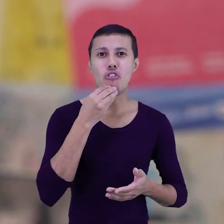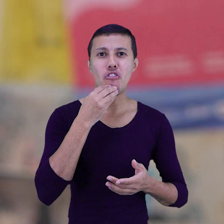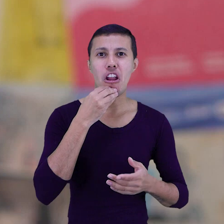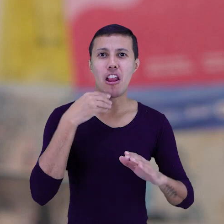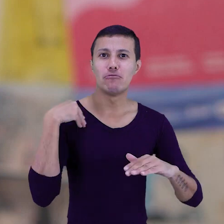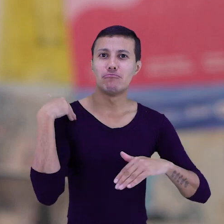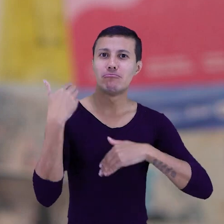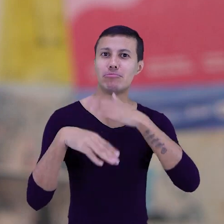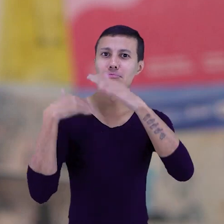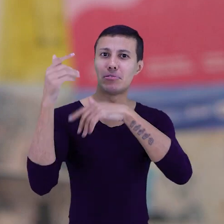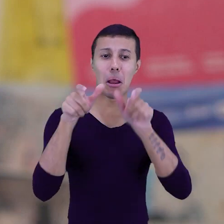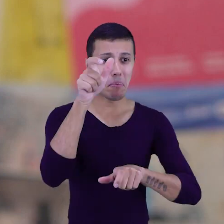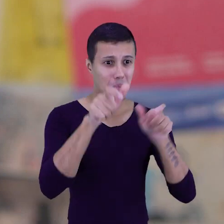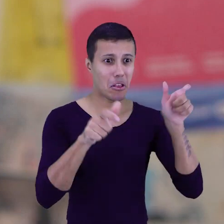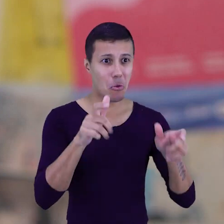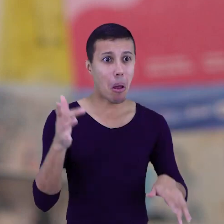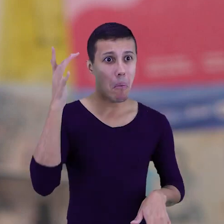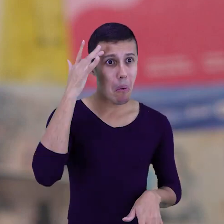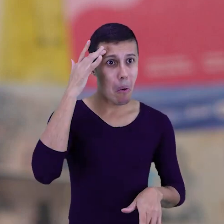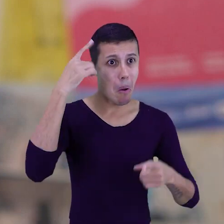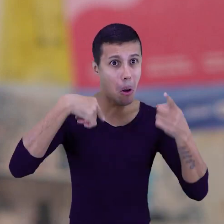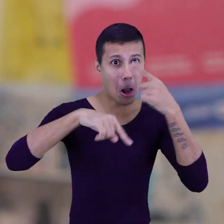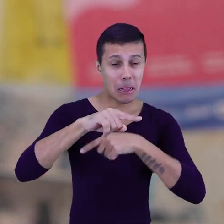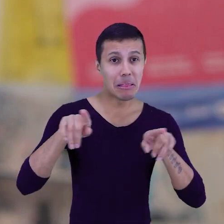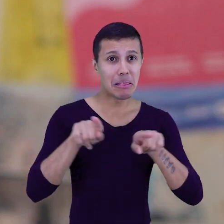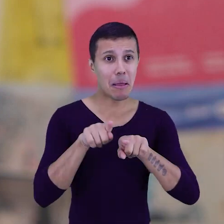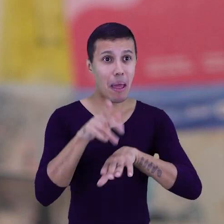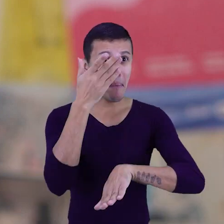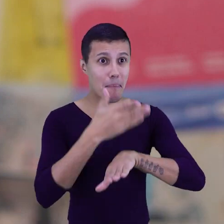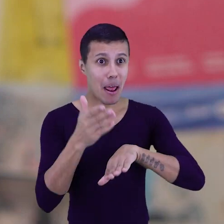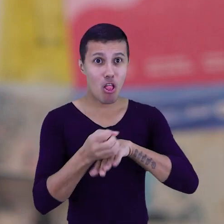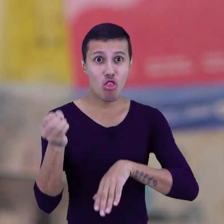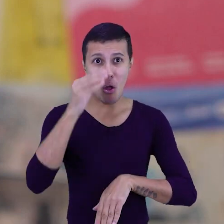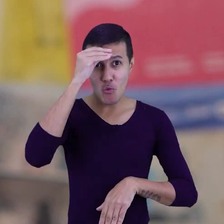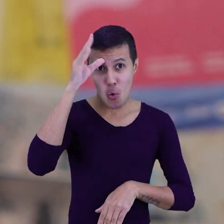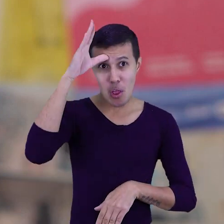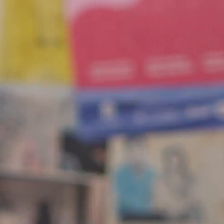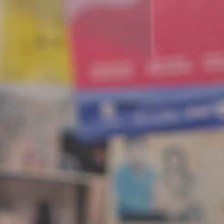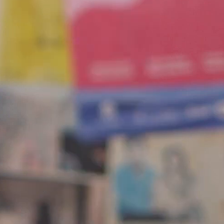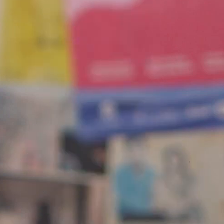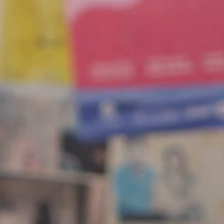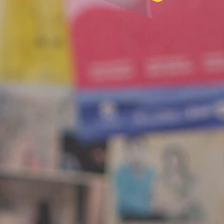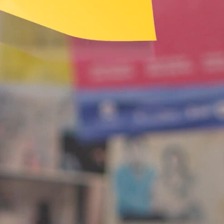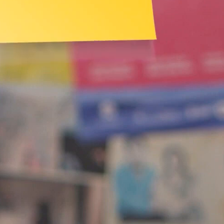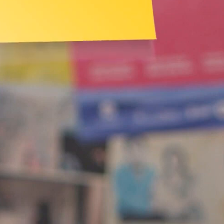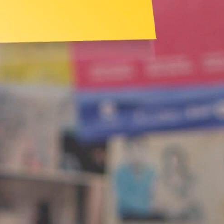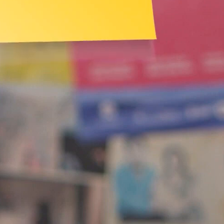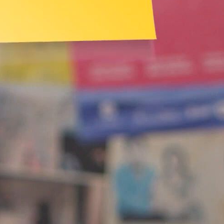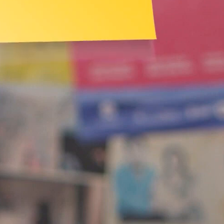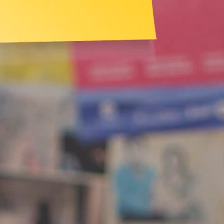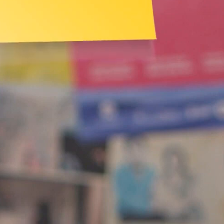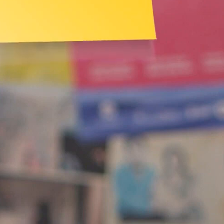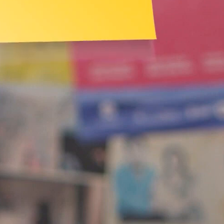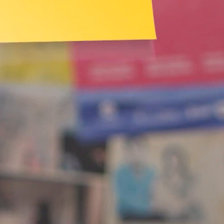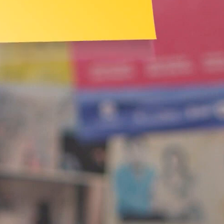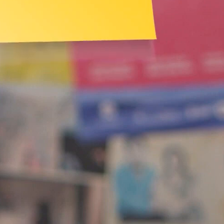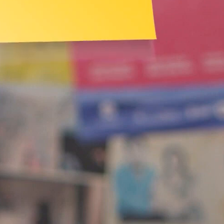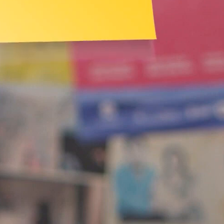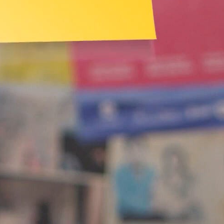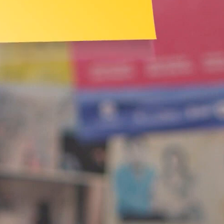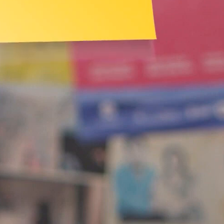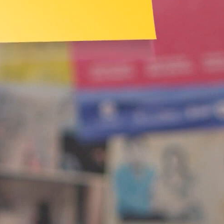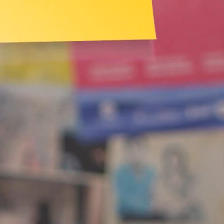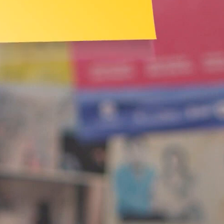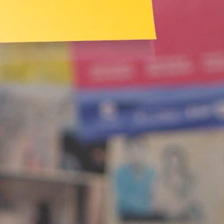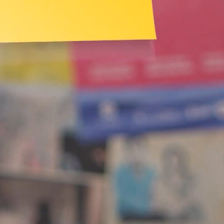oportunidades de desenvolvimento de pessoas até, né? Porque a gente fala de novas habilidades. Para a própria cidade, elas não se conheciam e através da comunidade 645